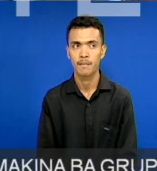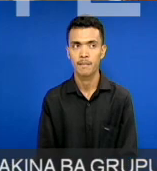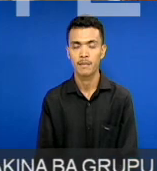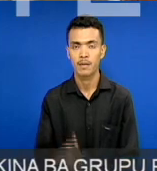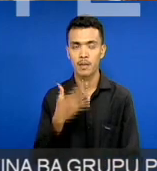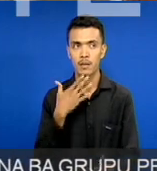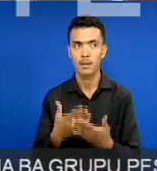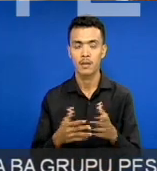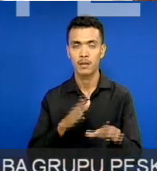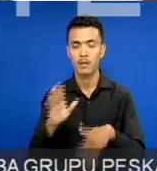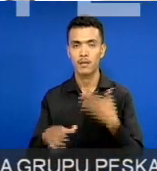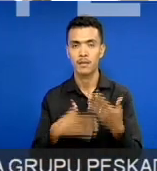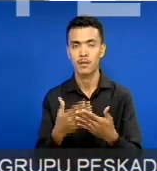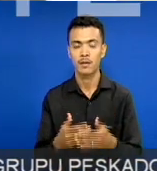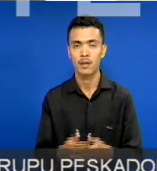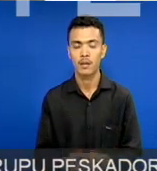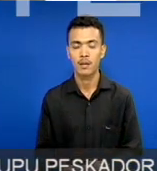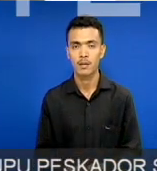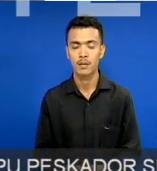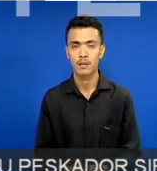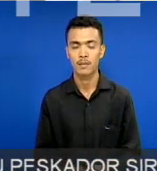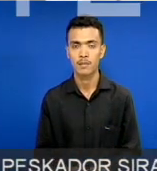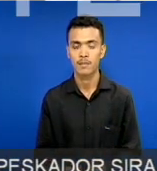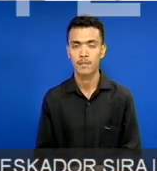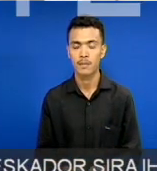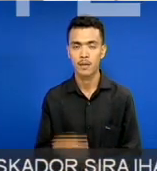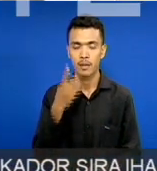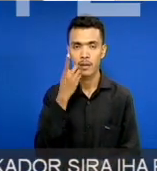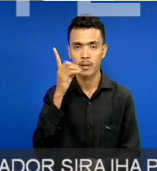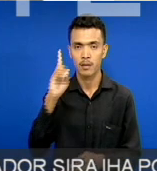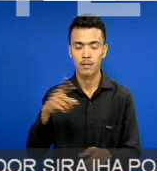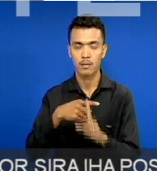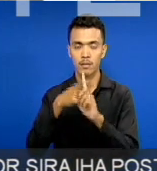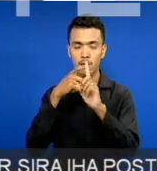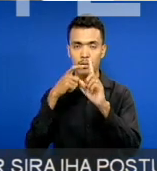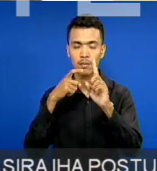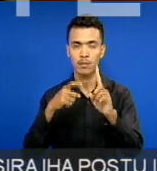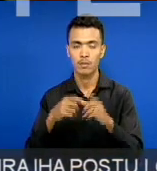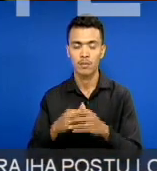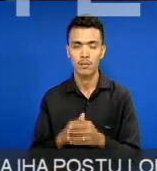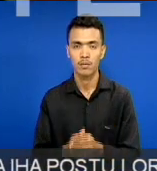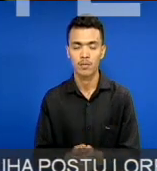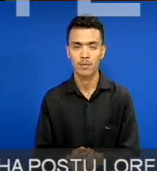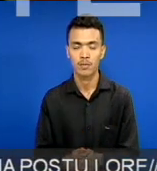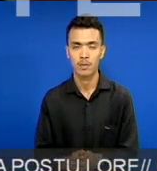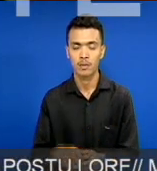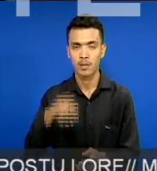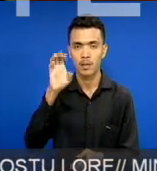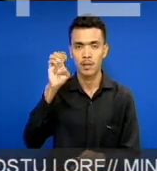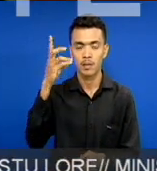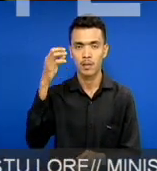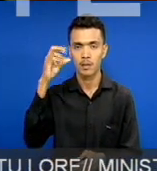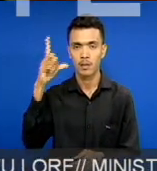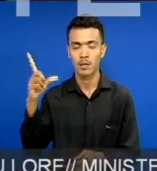no telespectadores e de Macaí de Botser foi acompanha Liuba, a declaração russi a parte de telepeninha